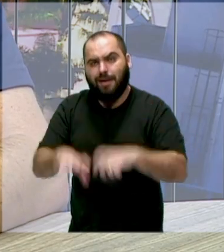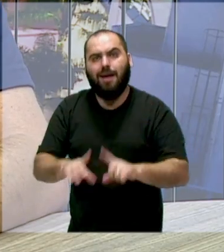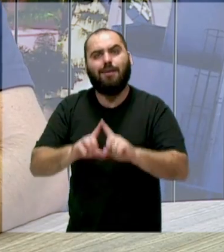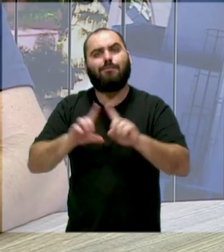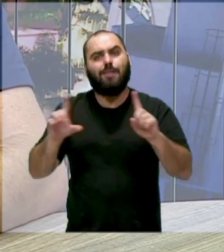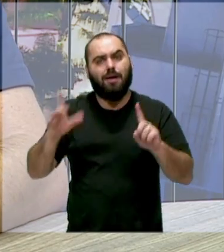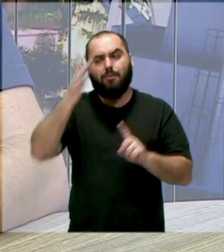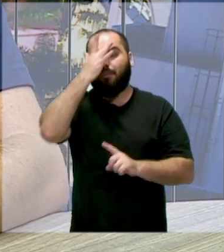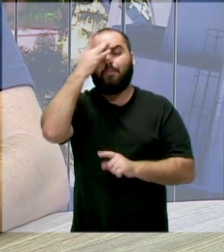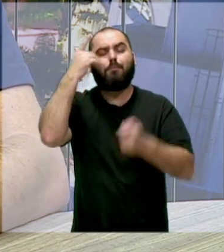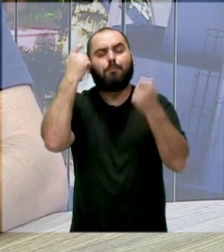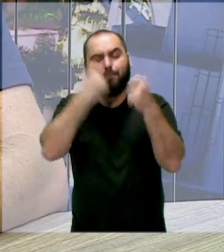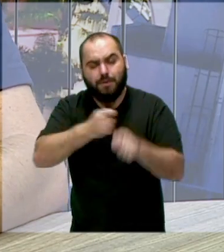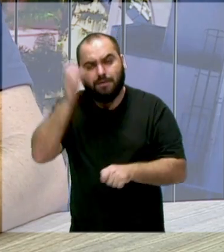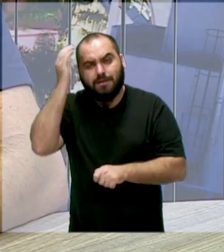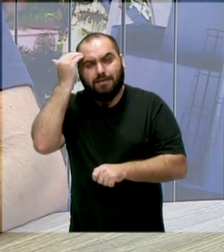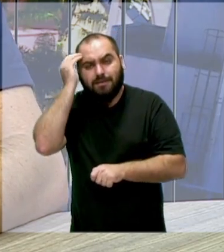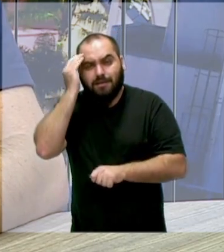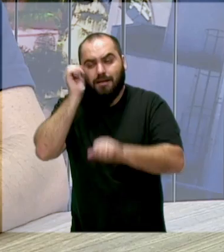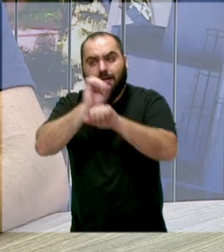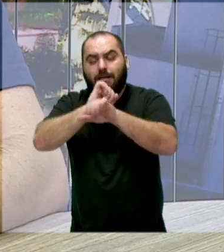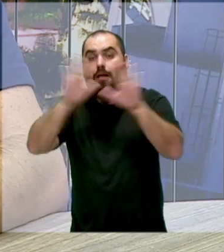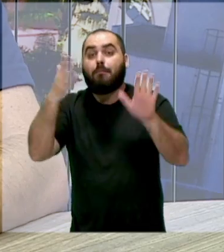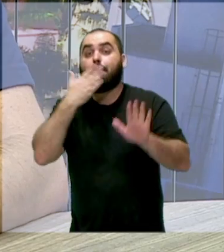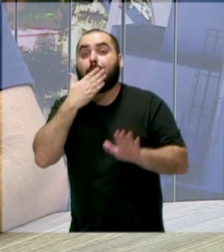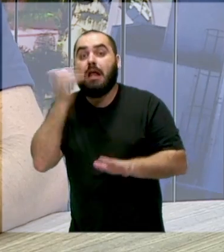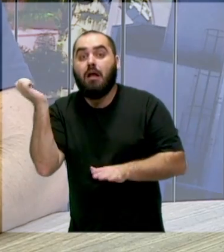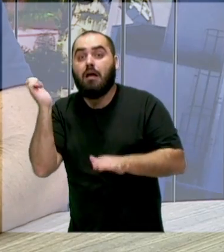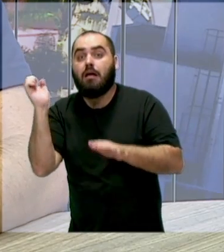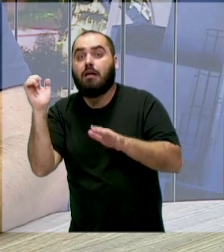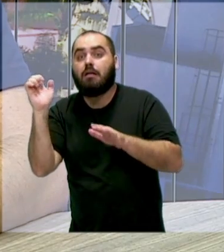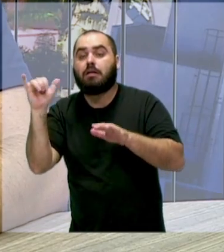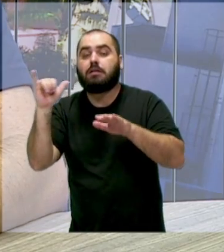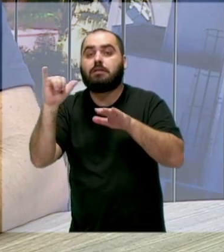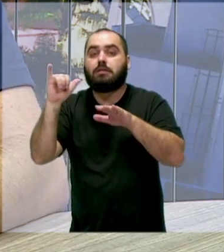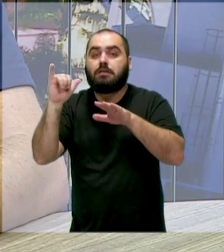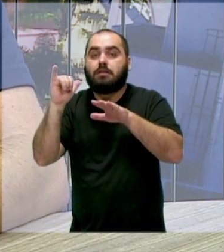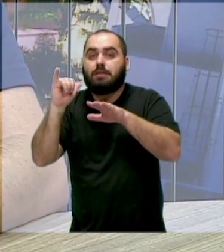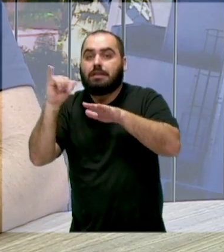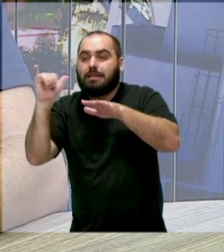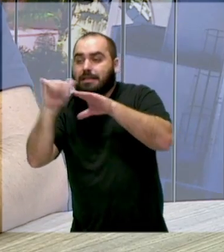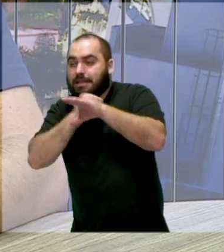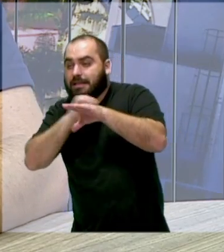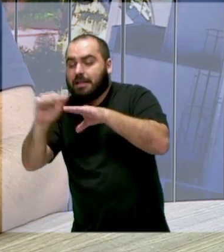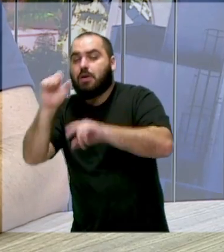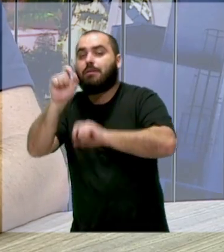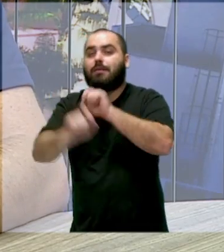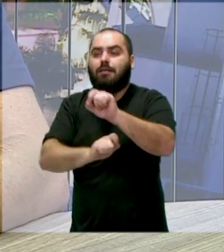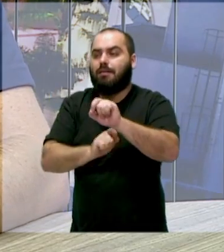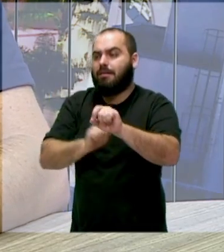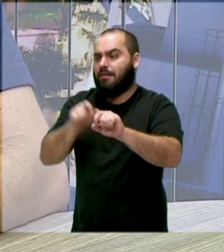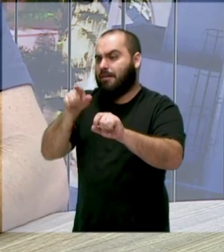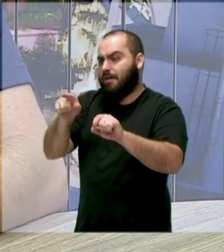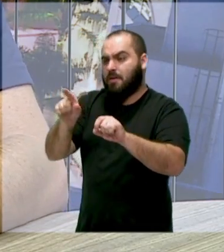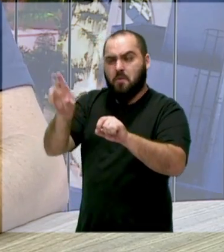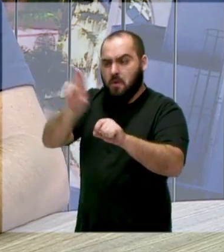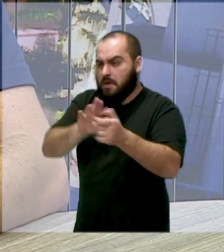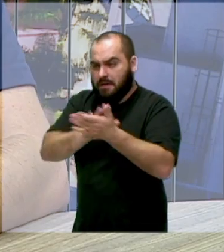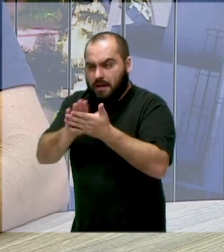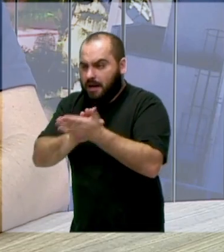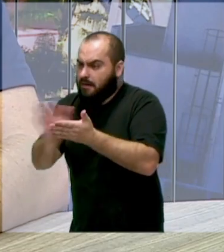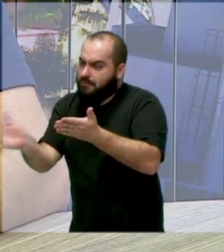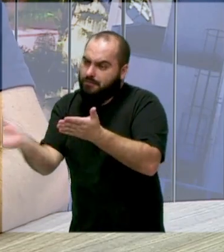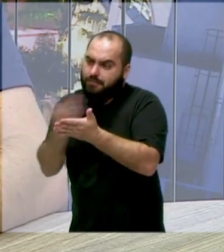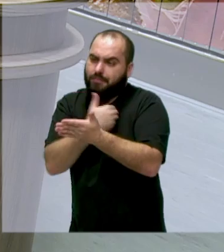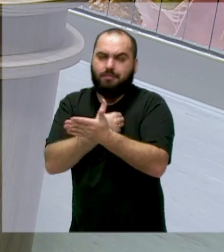pessoas entendam que a melhor forma é eliminar depósitos, né? Retirar aquilo que não tem mais utilidade para ela e dar um